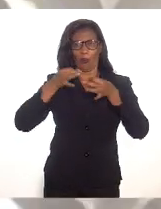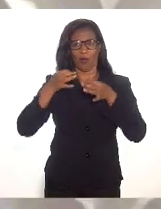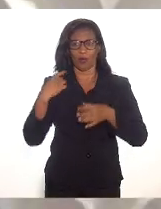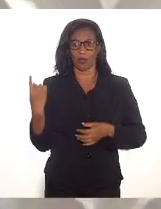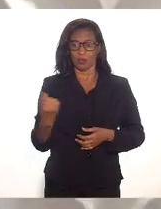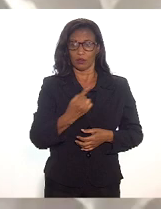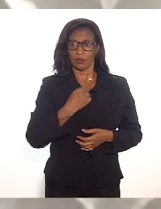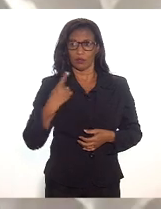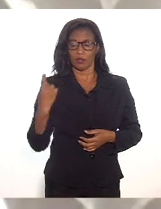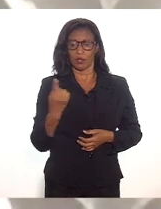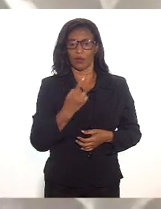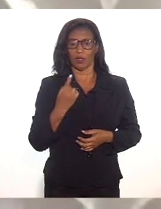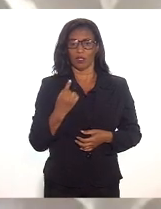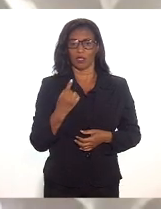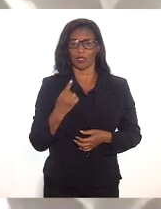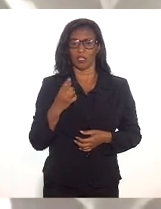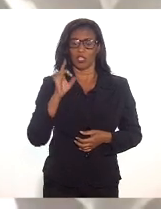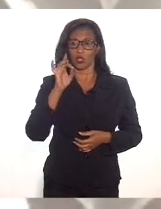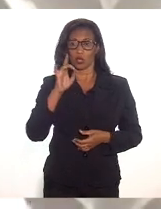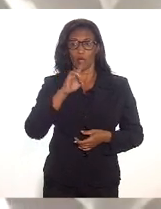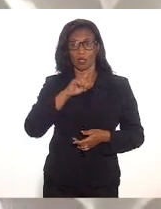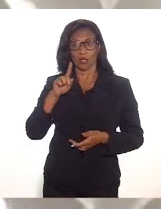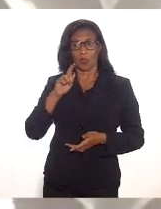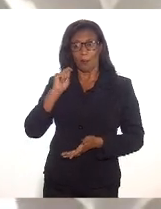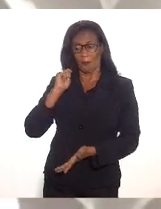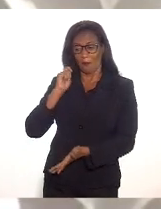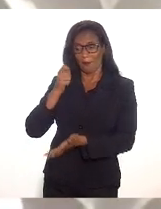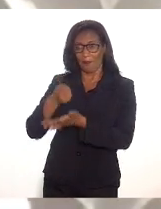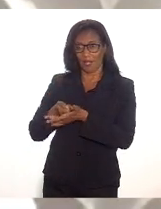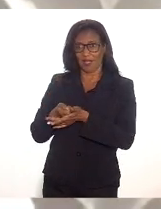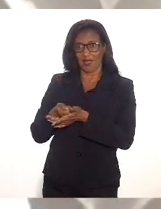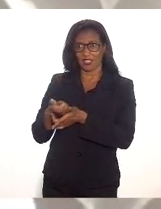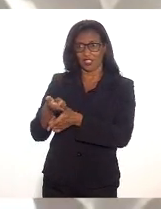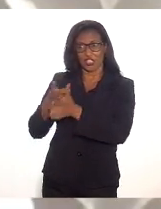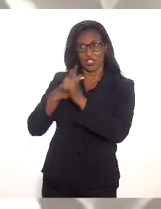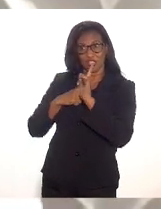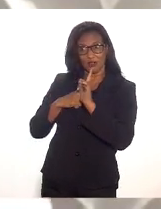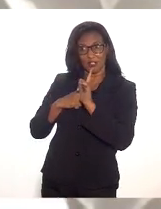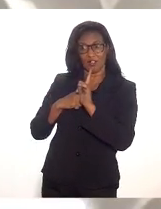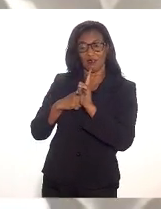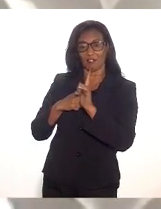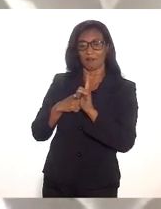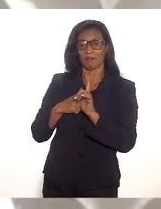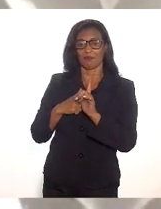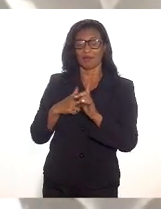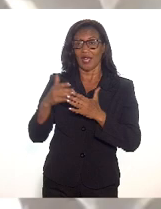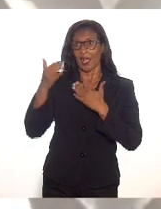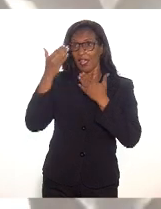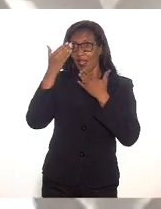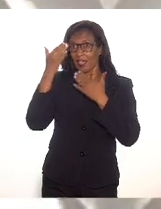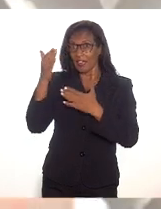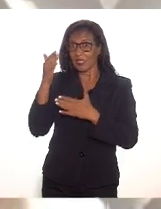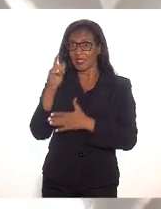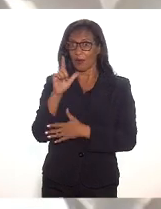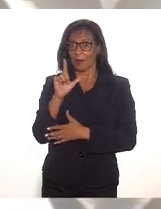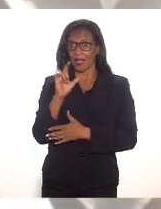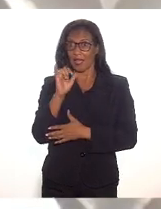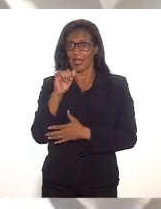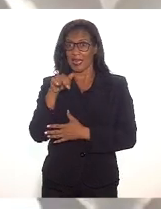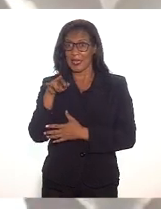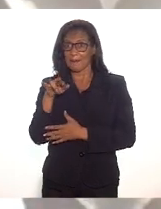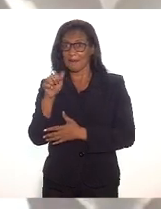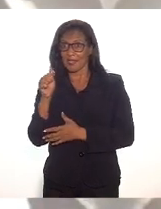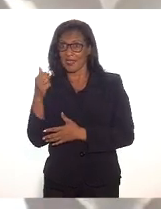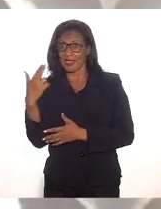da possibilidade de não pagar a dívida graças a uma liminar concedida